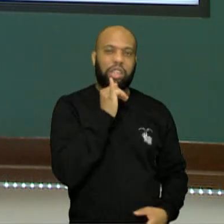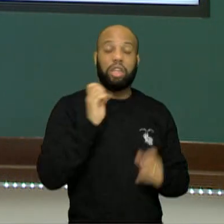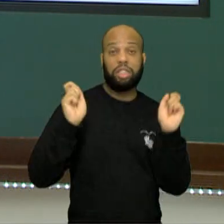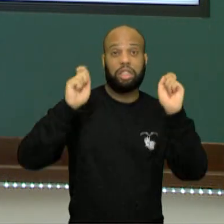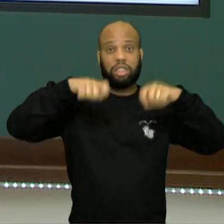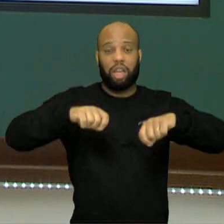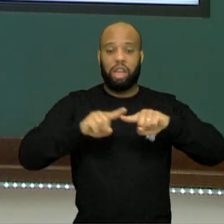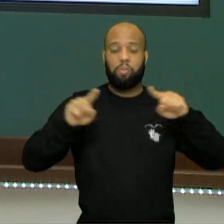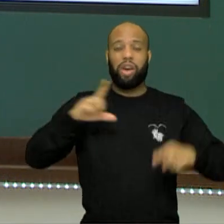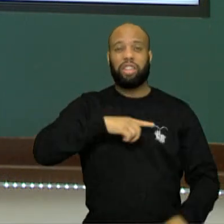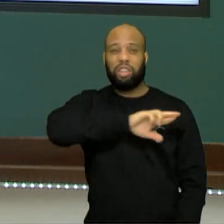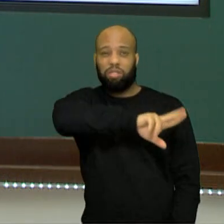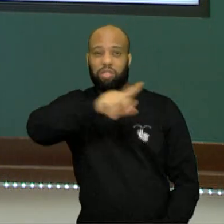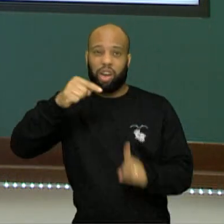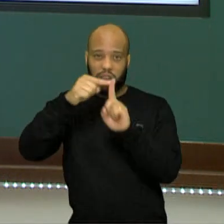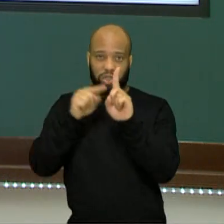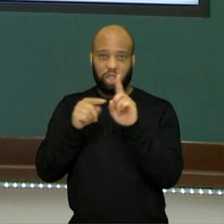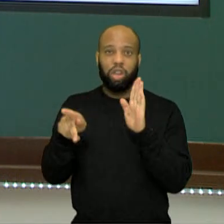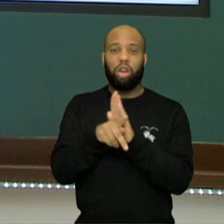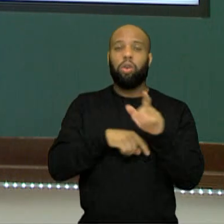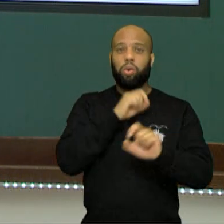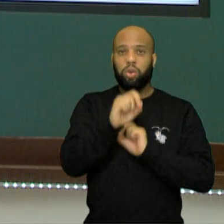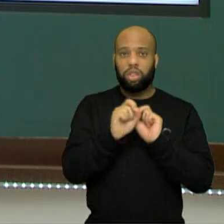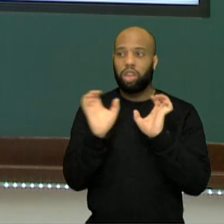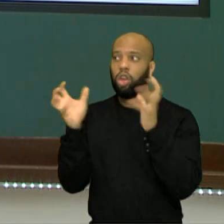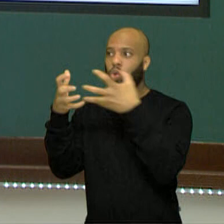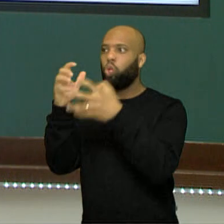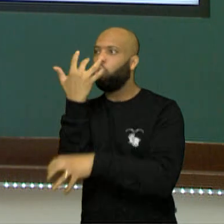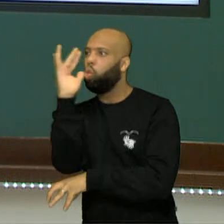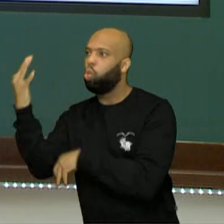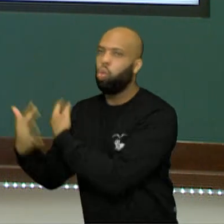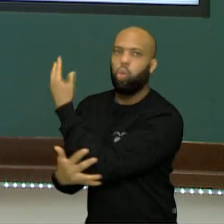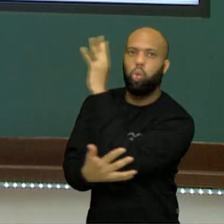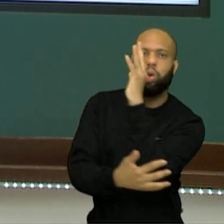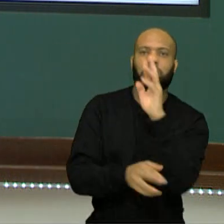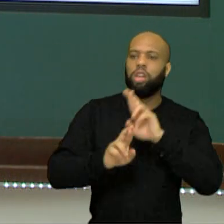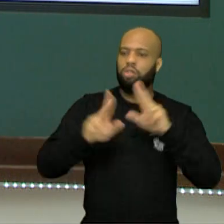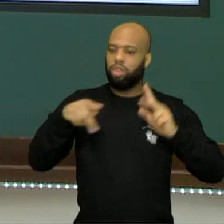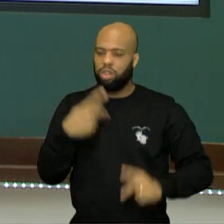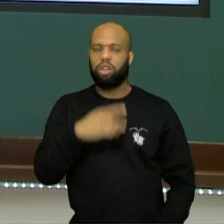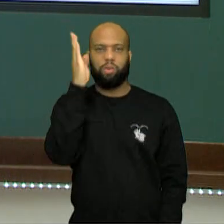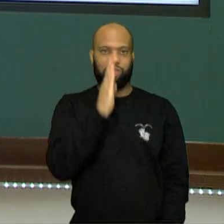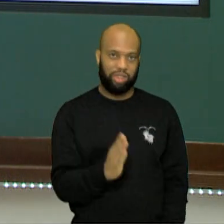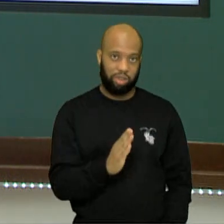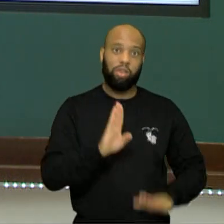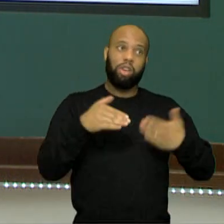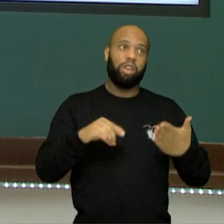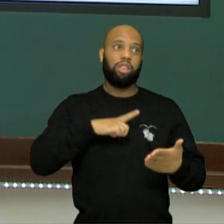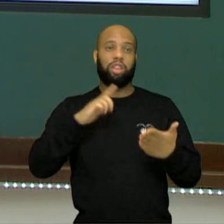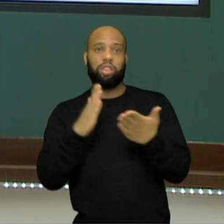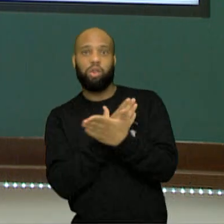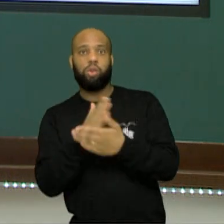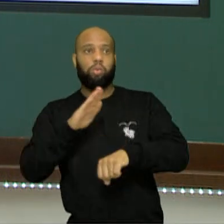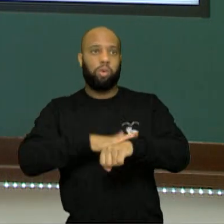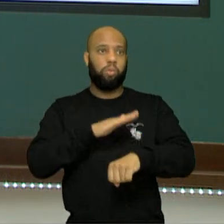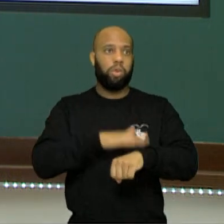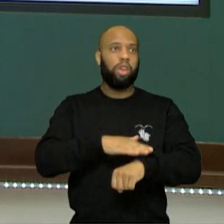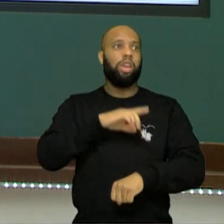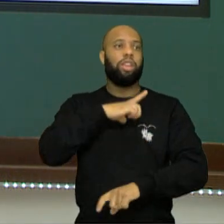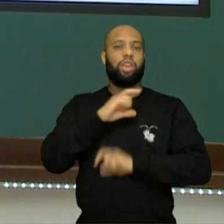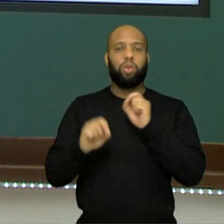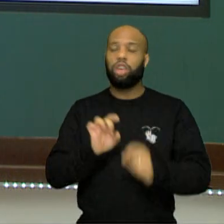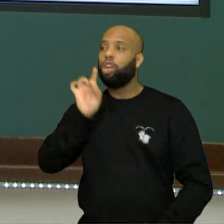existem vários tipos de biomas diferentes no nosso país. E muitas vezes, algumas plantas crescem apenas